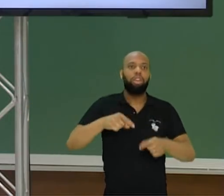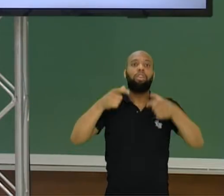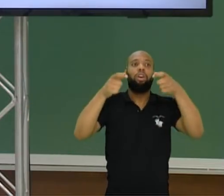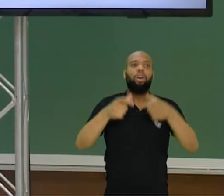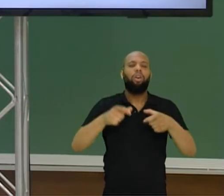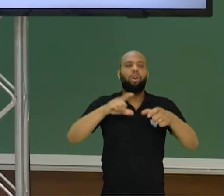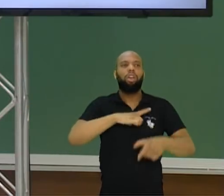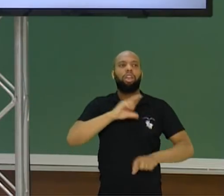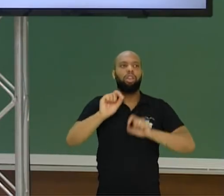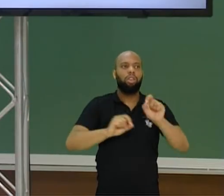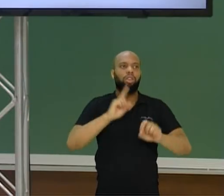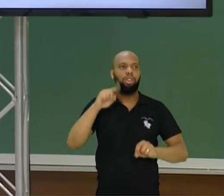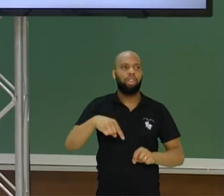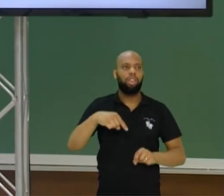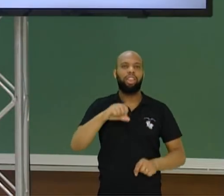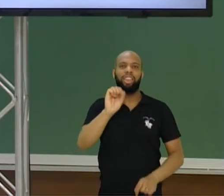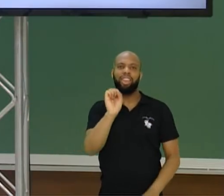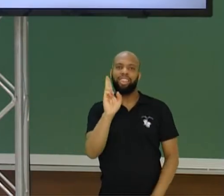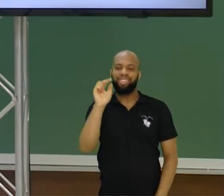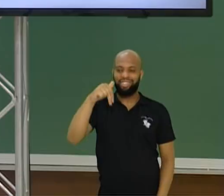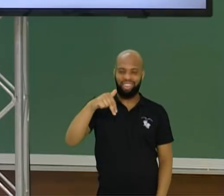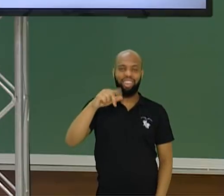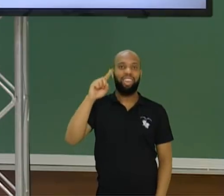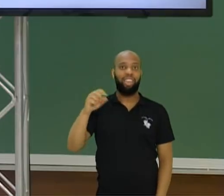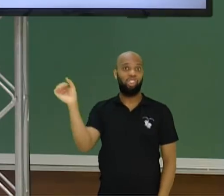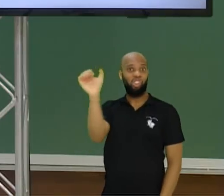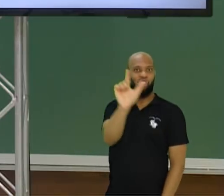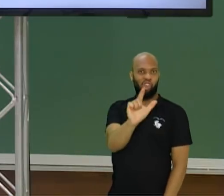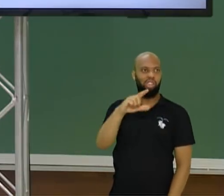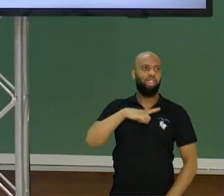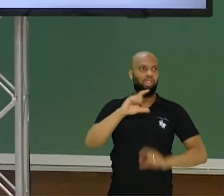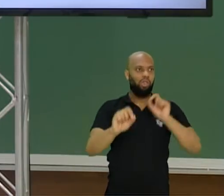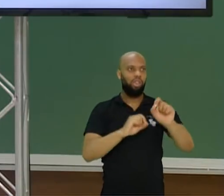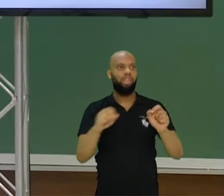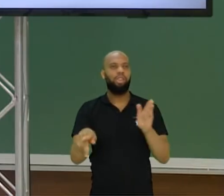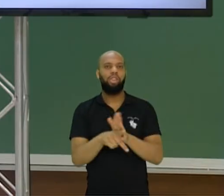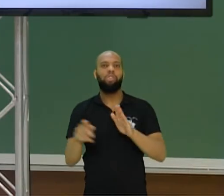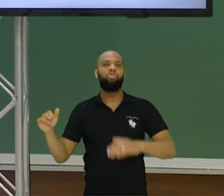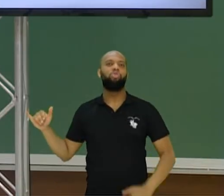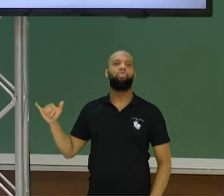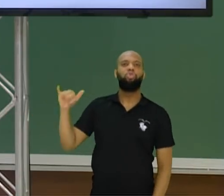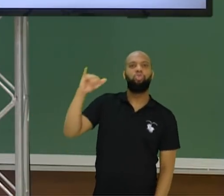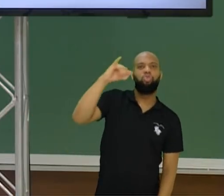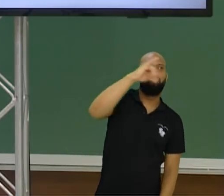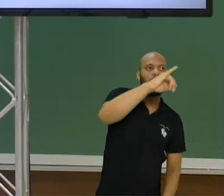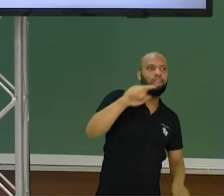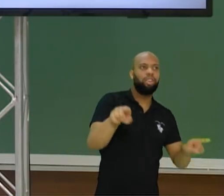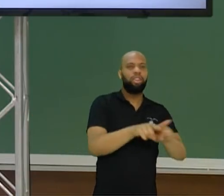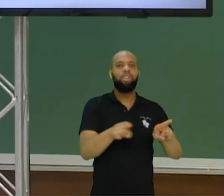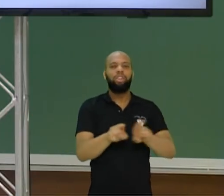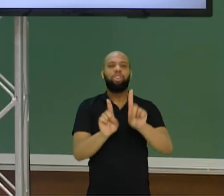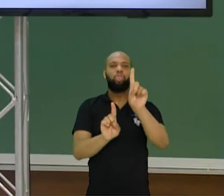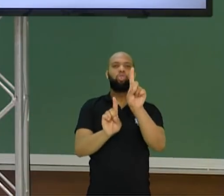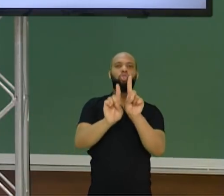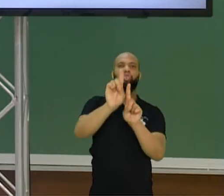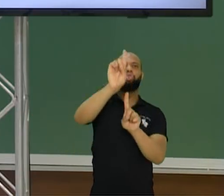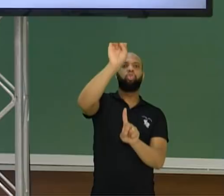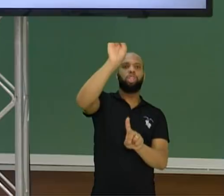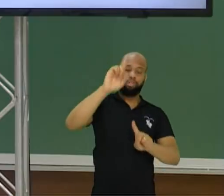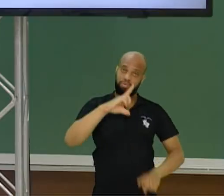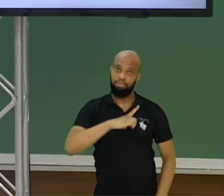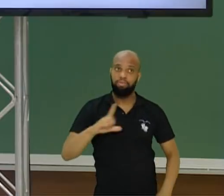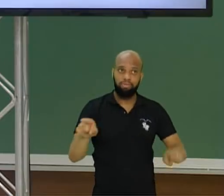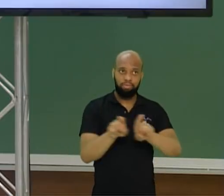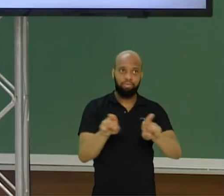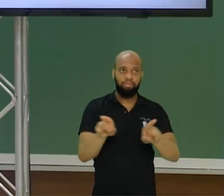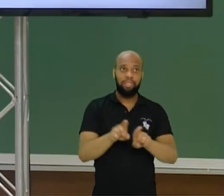ali do Sunbelt, né, que é a região das indústrias naval, né, das indústrias espaciais. Então,